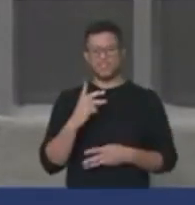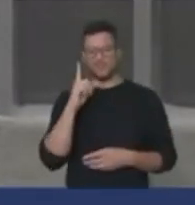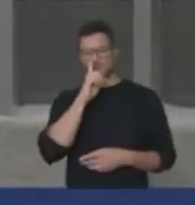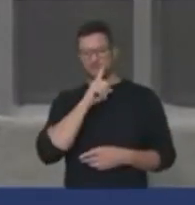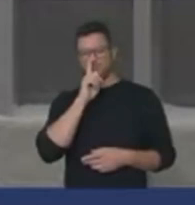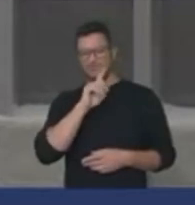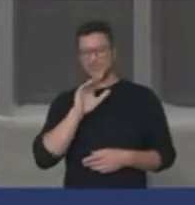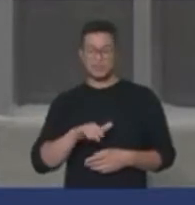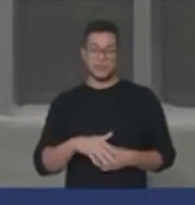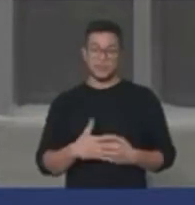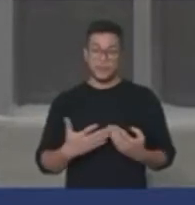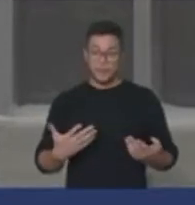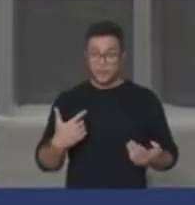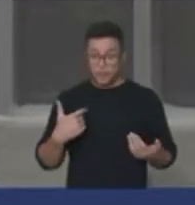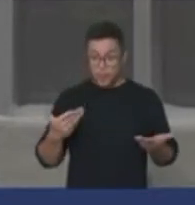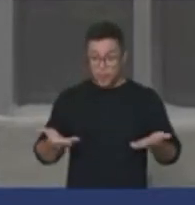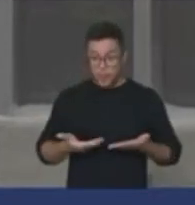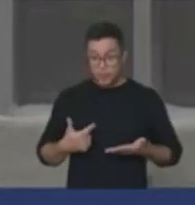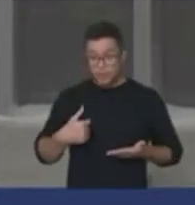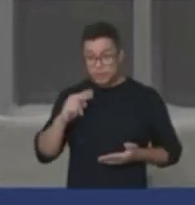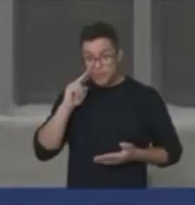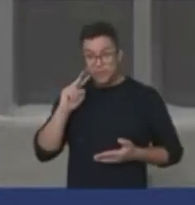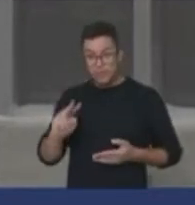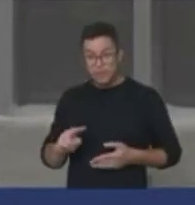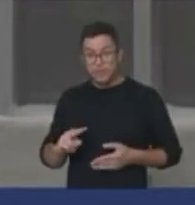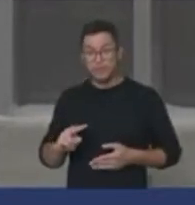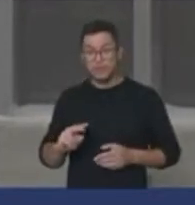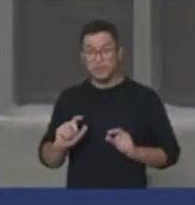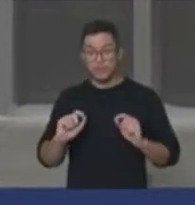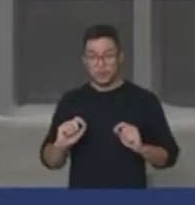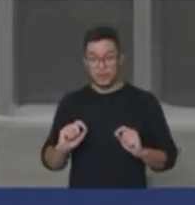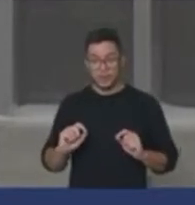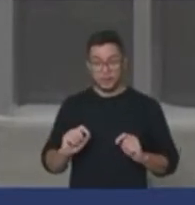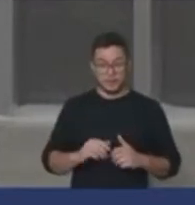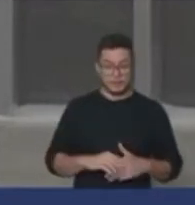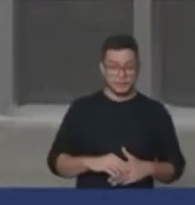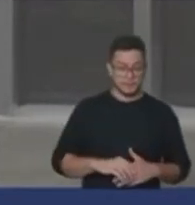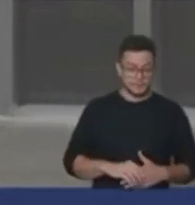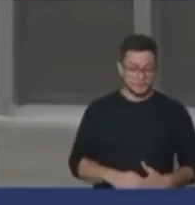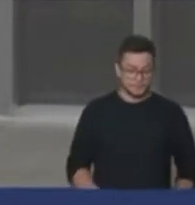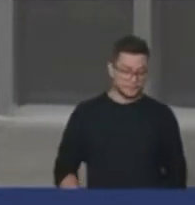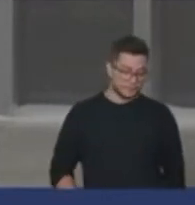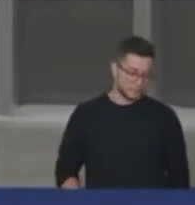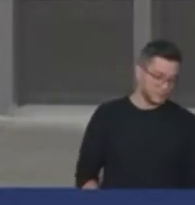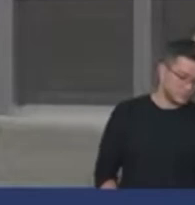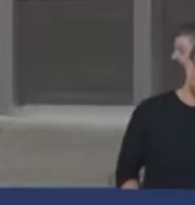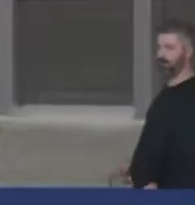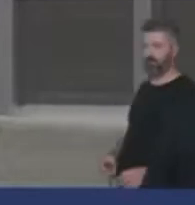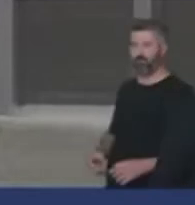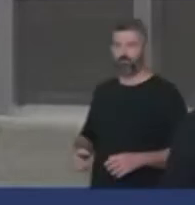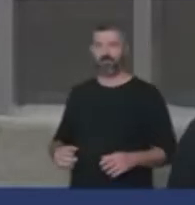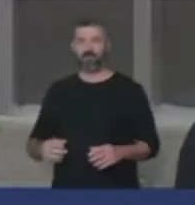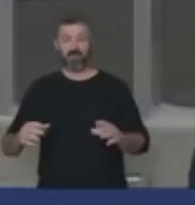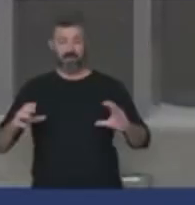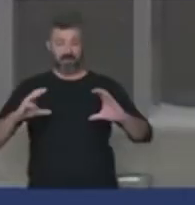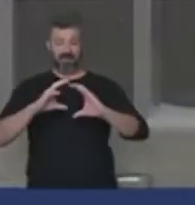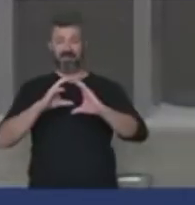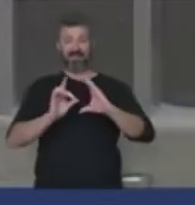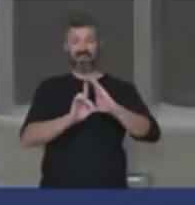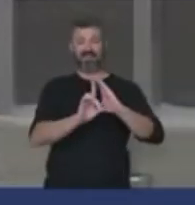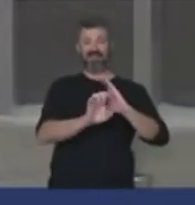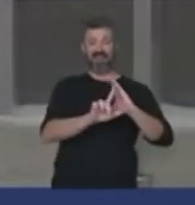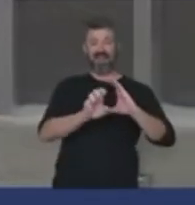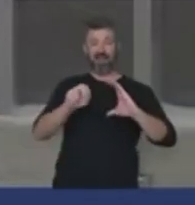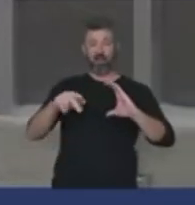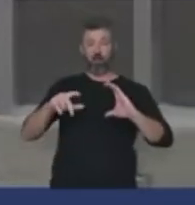vi um PowerPoint hoje que é Dallagnol no centro. E nas setinhas vem caçado, caçado, caçado, caçado, caçado, caçado,